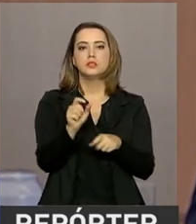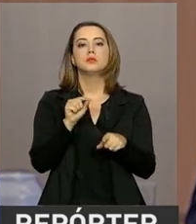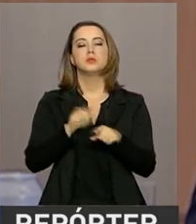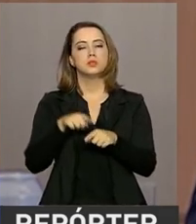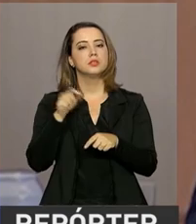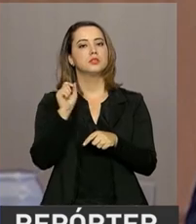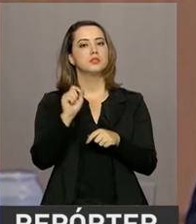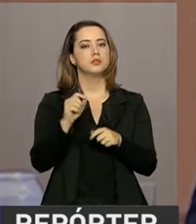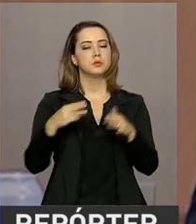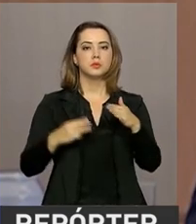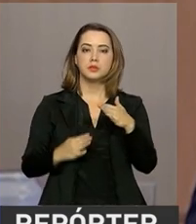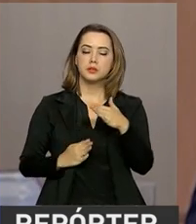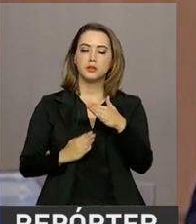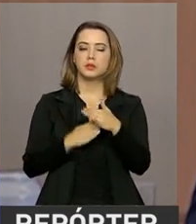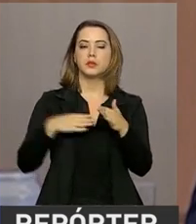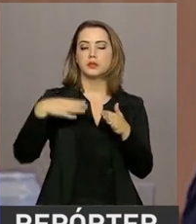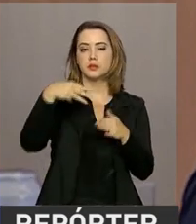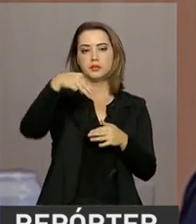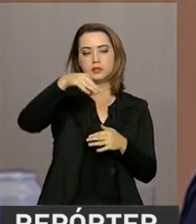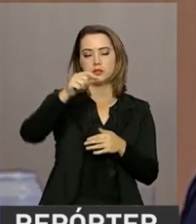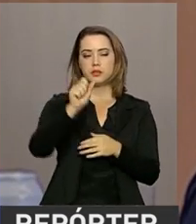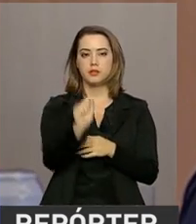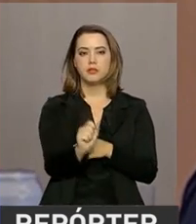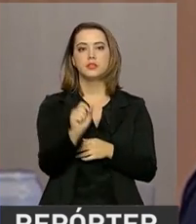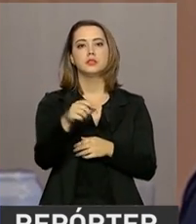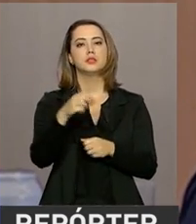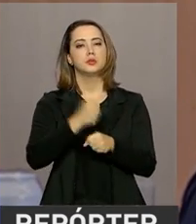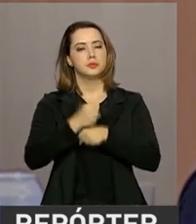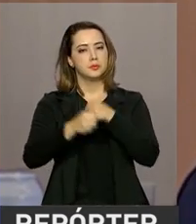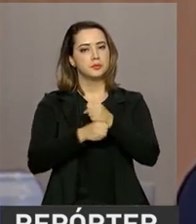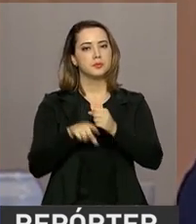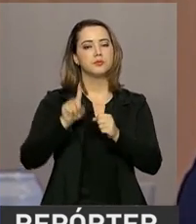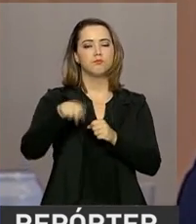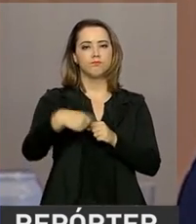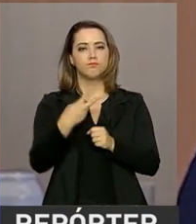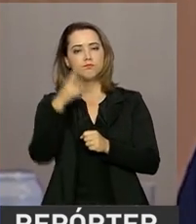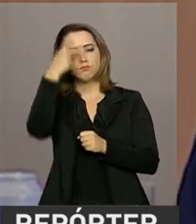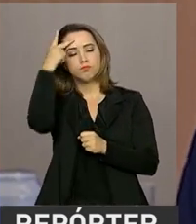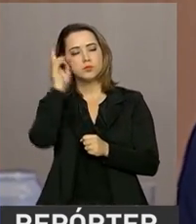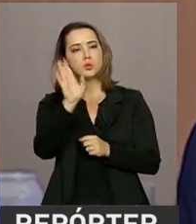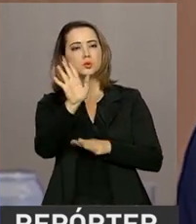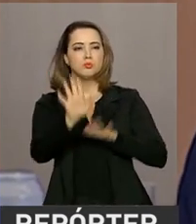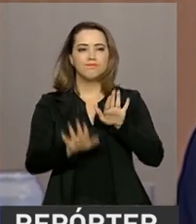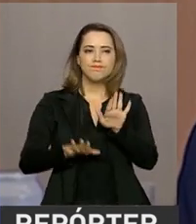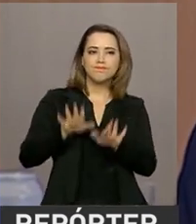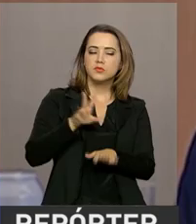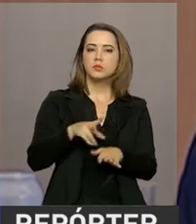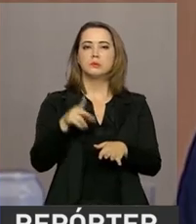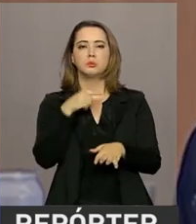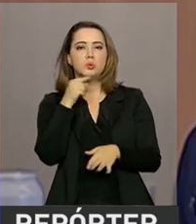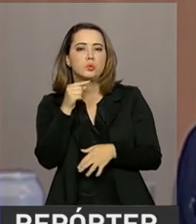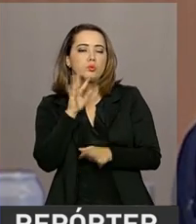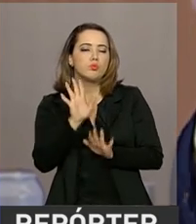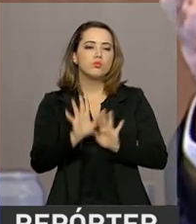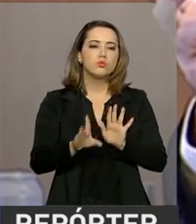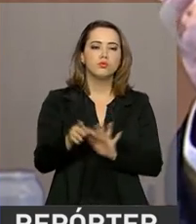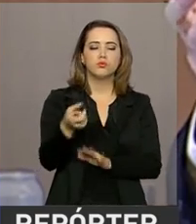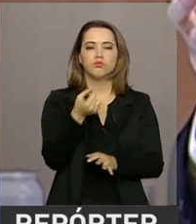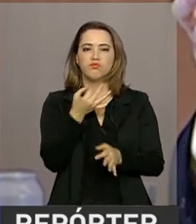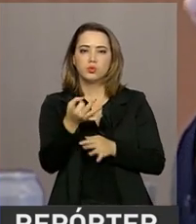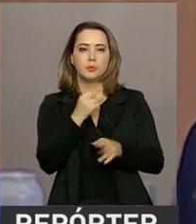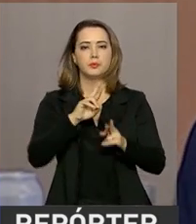para 2017 alguns analistas acreditam que a projeção pode não ser a projeção exata do